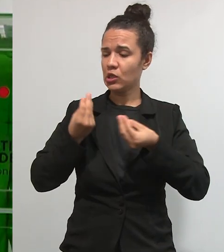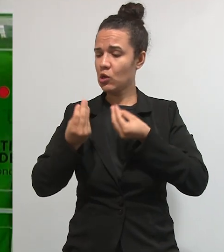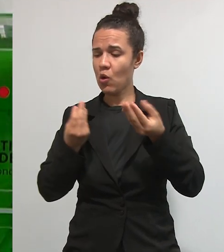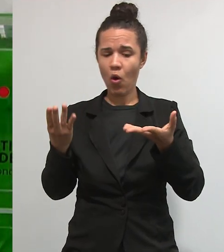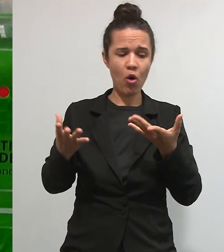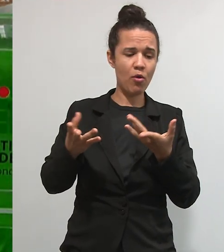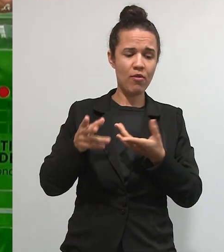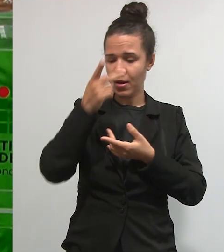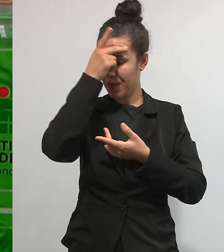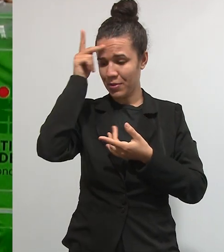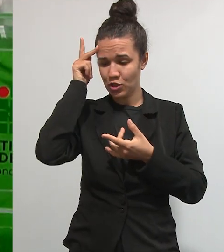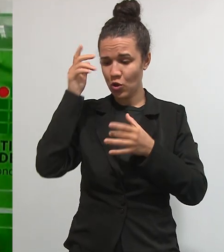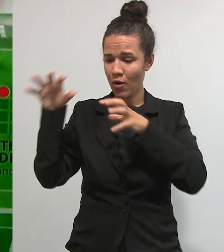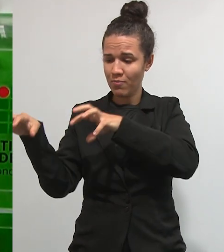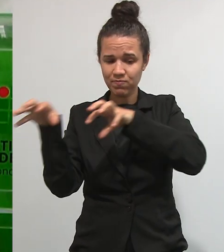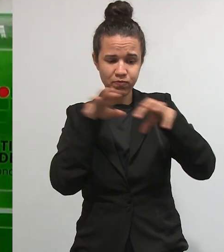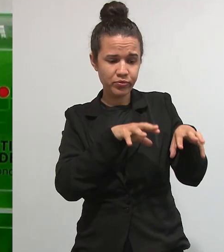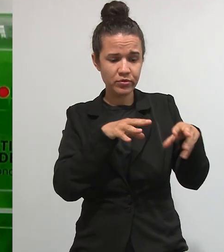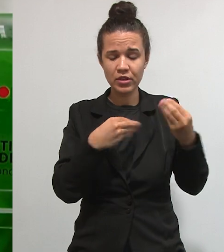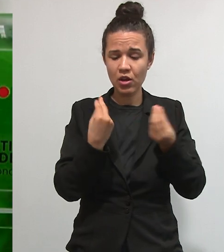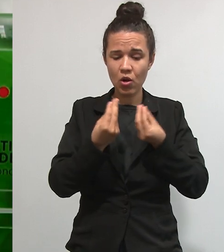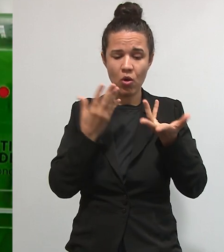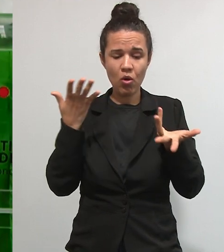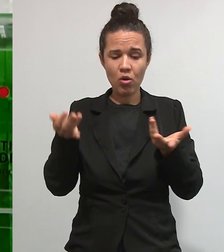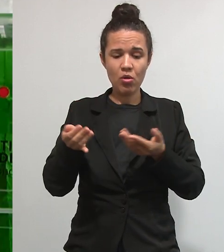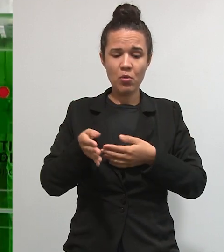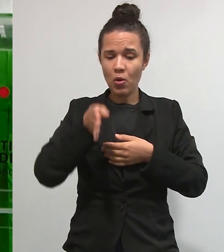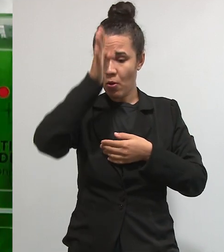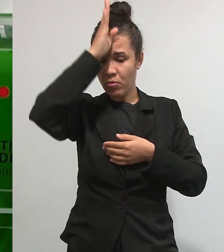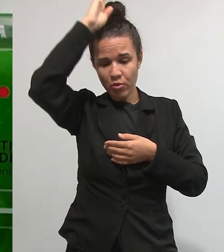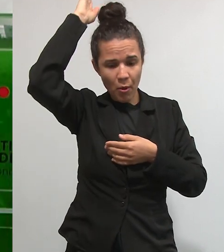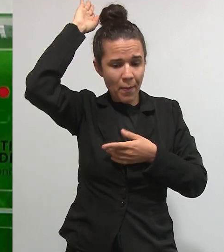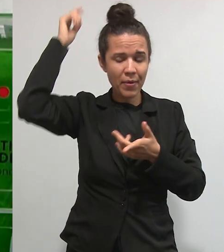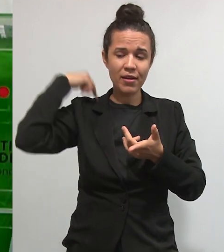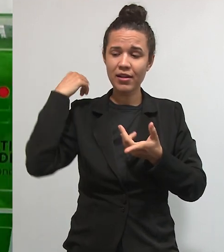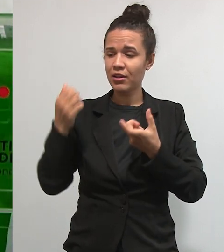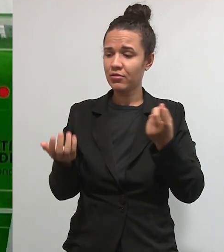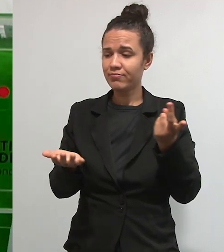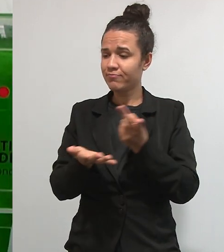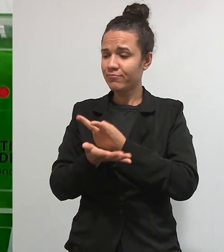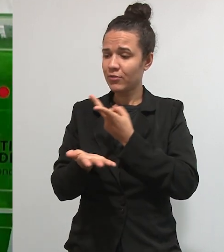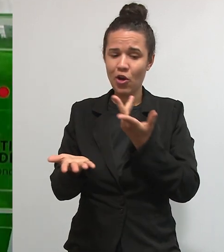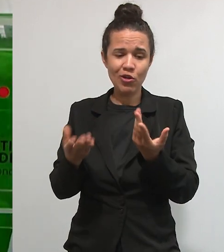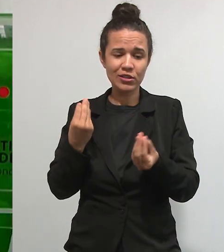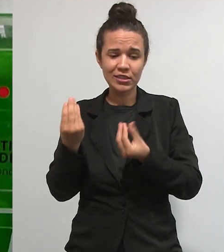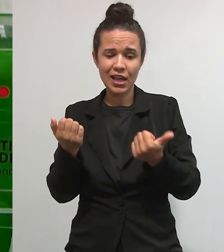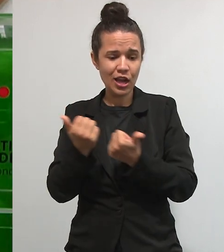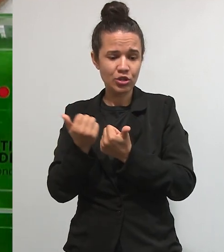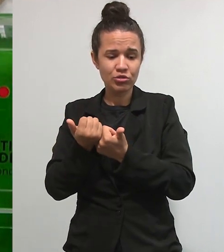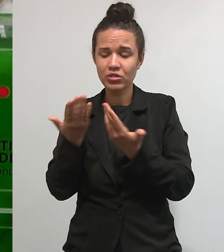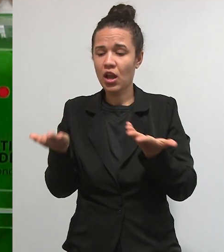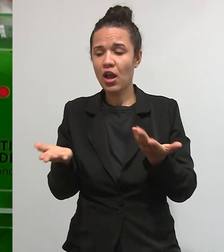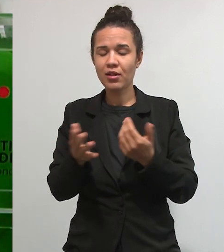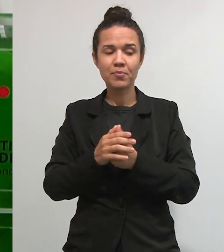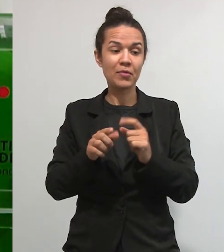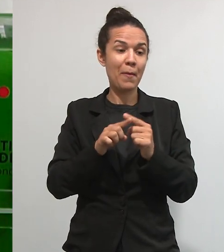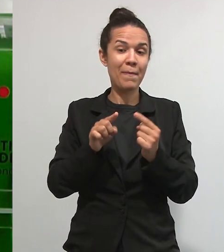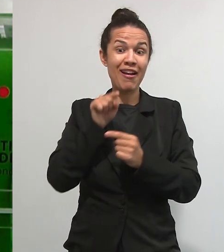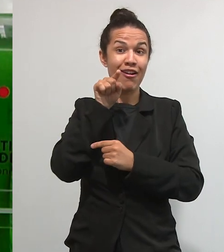lá, ou se o que os bombeiros vão decidir, eu preciso desse relatório. Um exemplo aqui, gente, é um caso. Aí o que